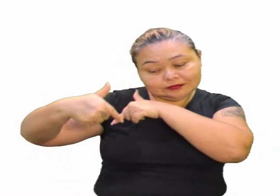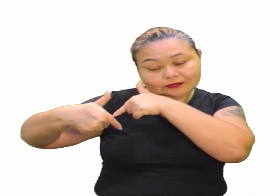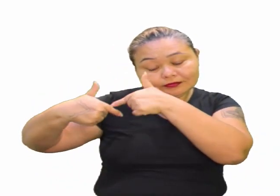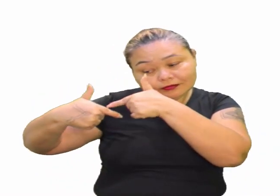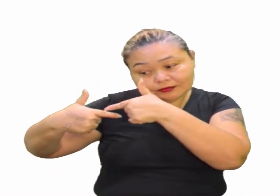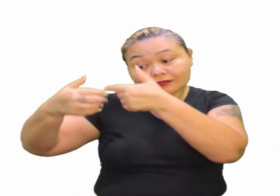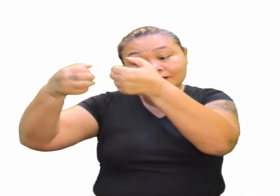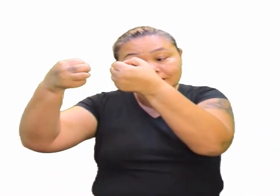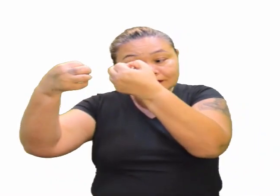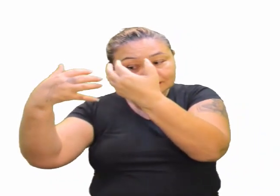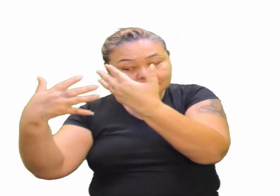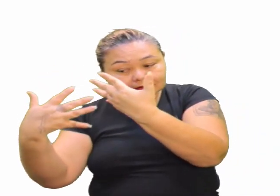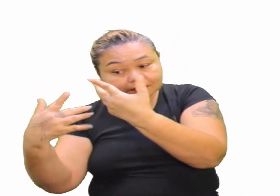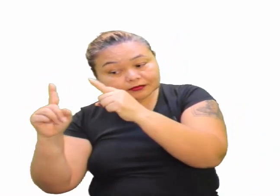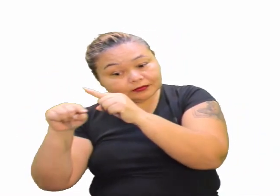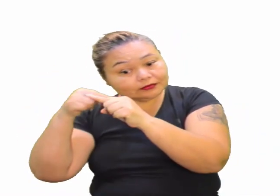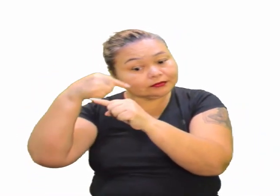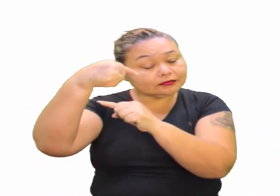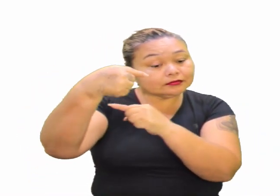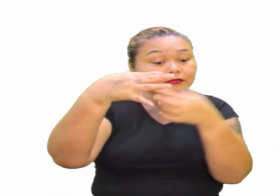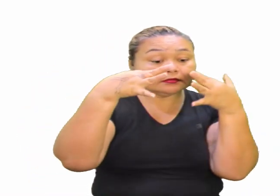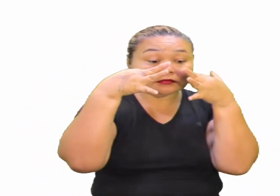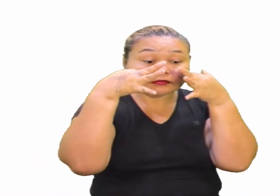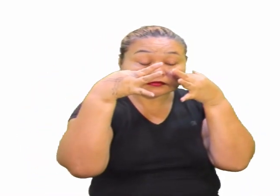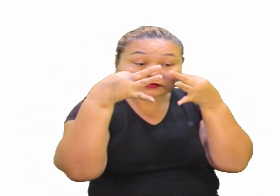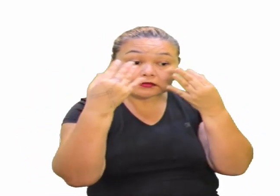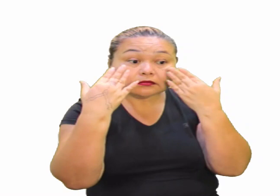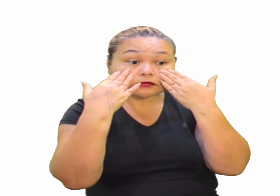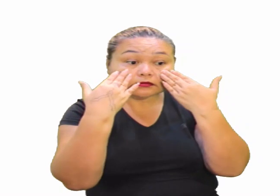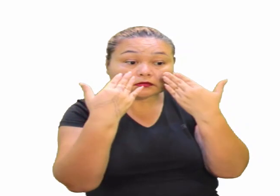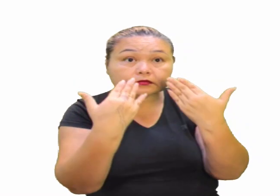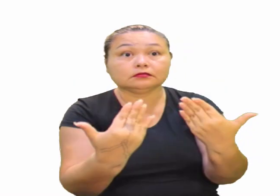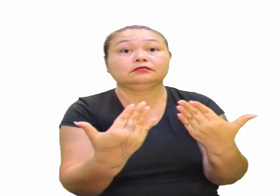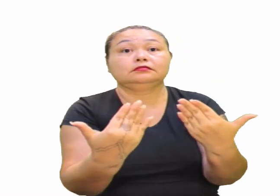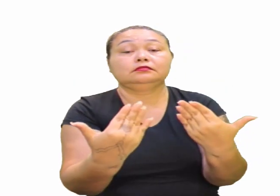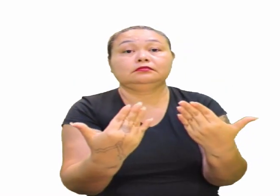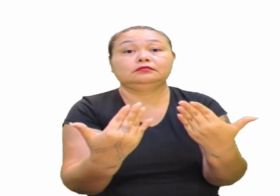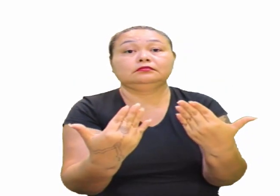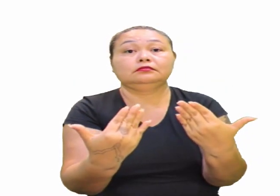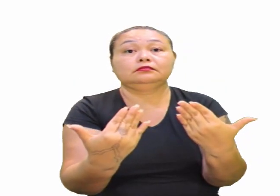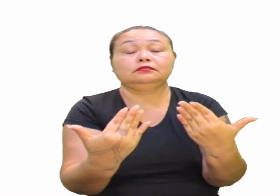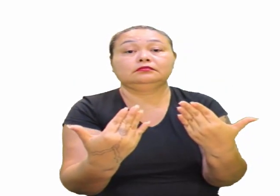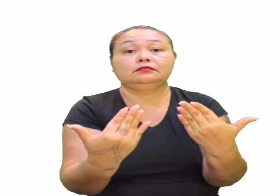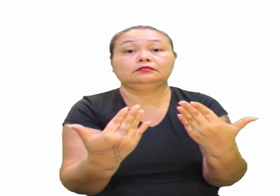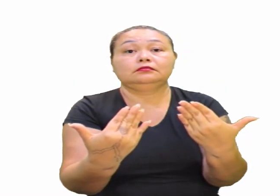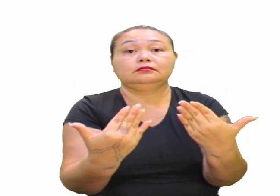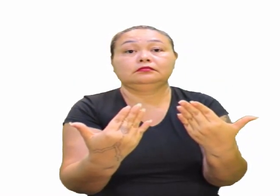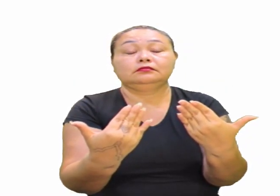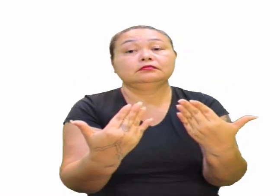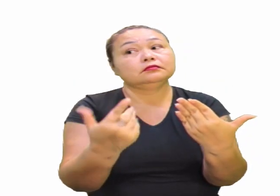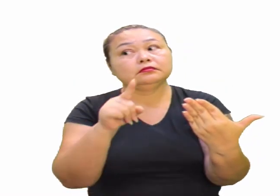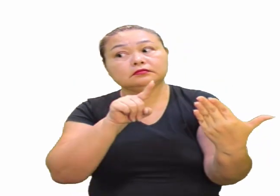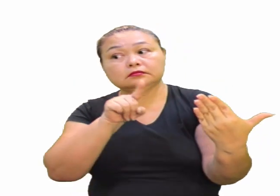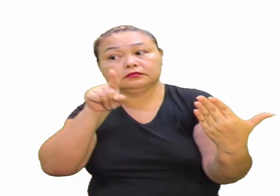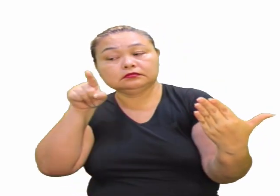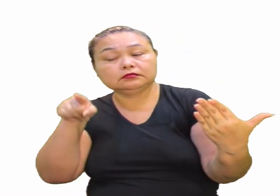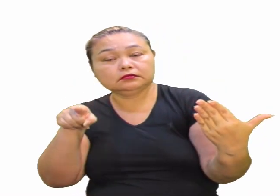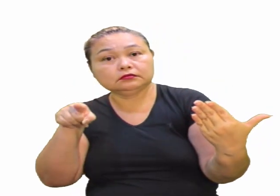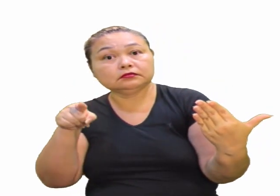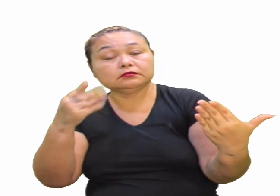um fenômeno com provas e evidências. Uma coisa é você